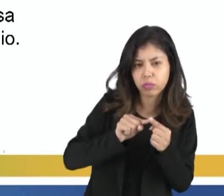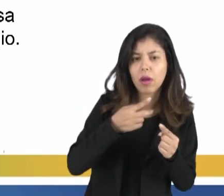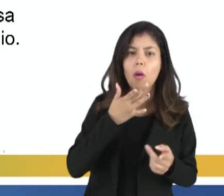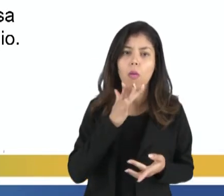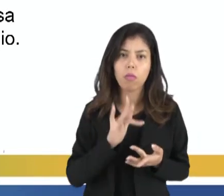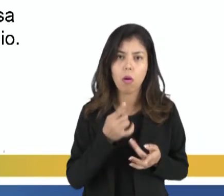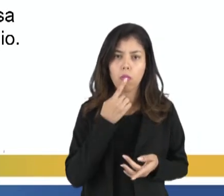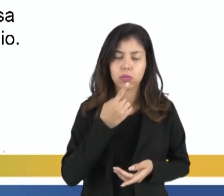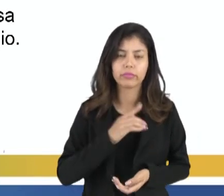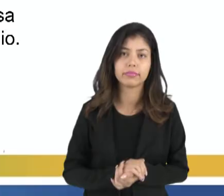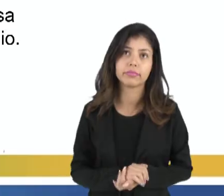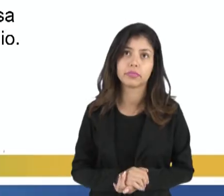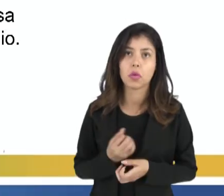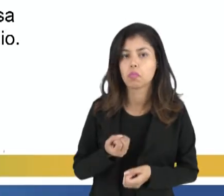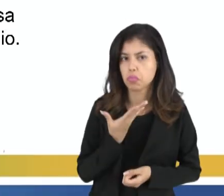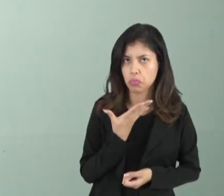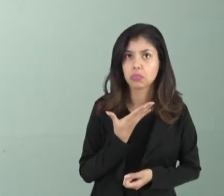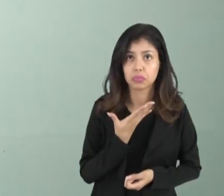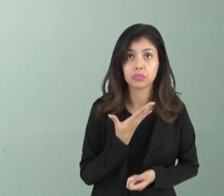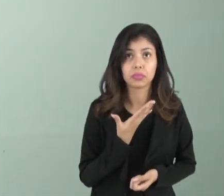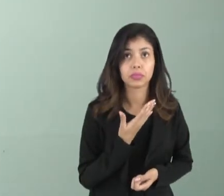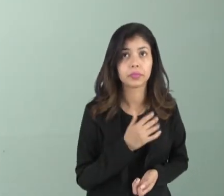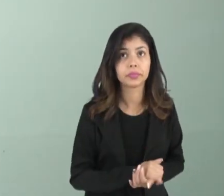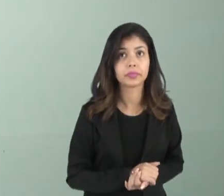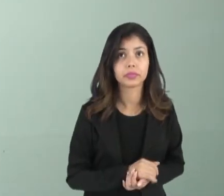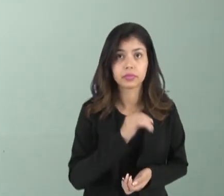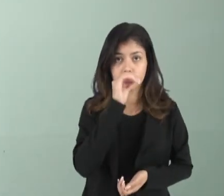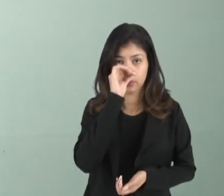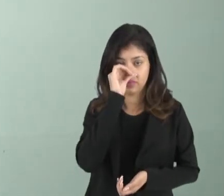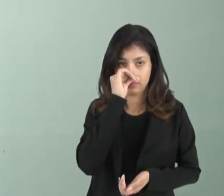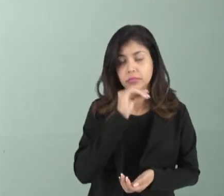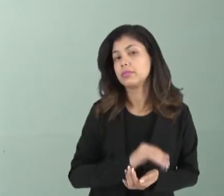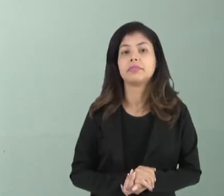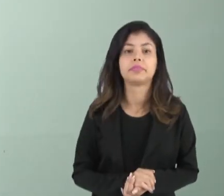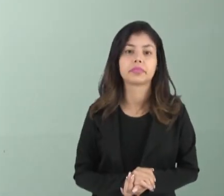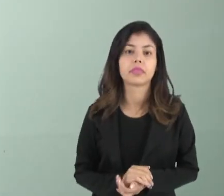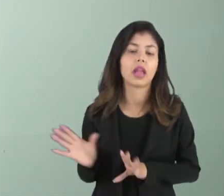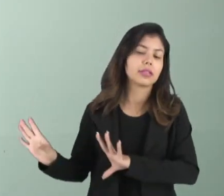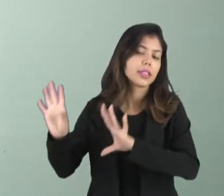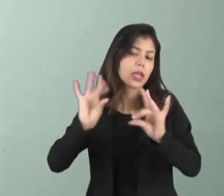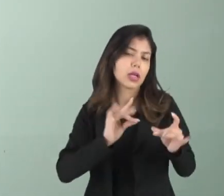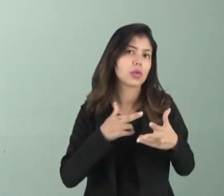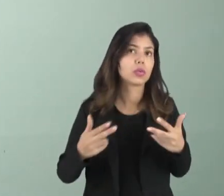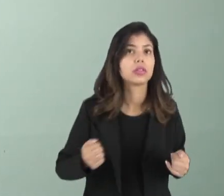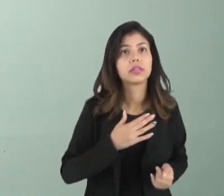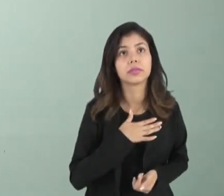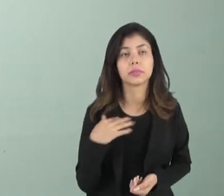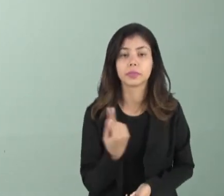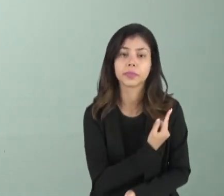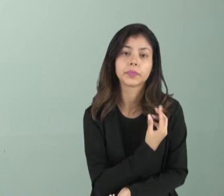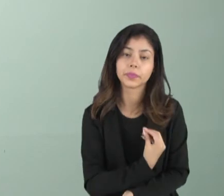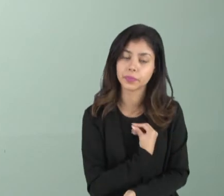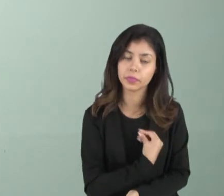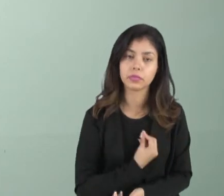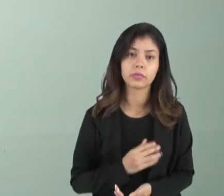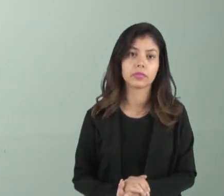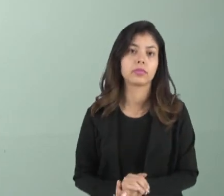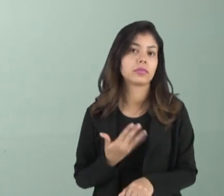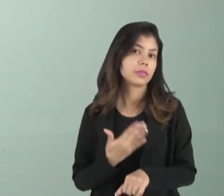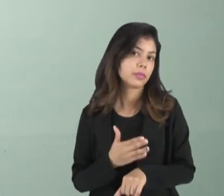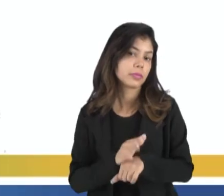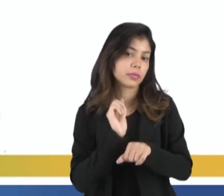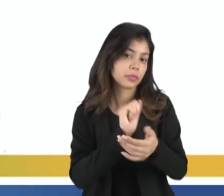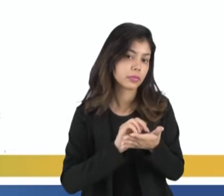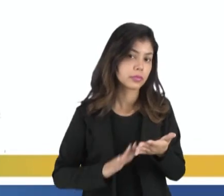mesmo sendo fantástica, né, diferente, elas trazem coisas das nossas vidas, tá bom? Então vamos aqui para o